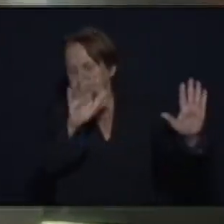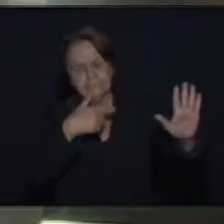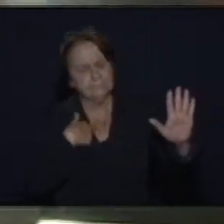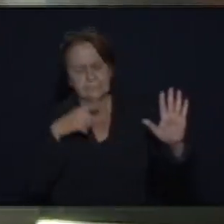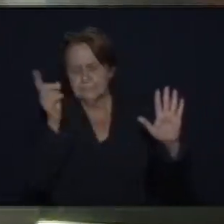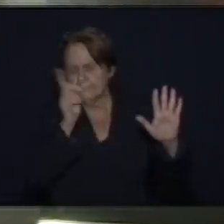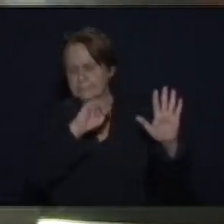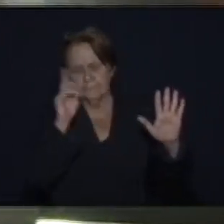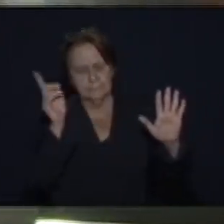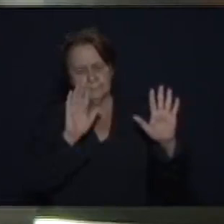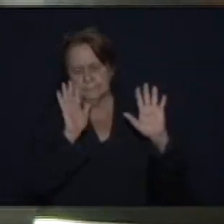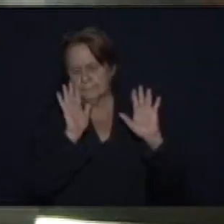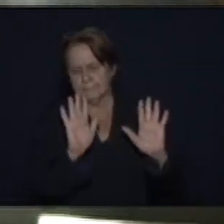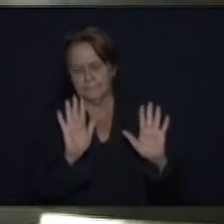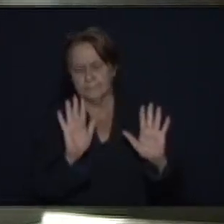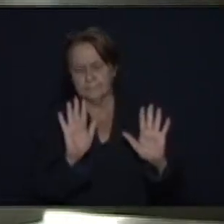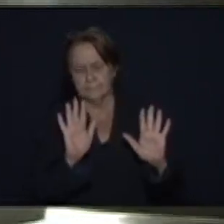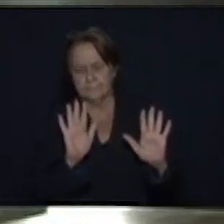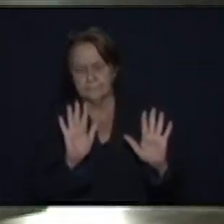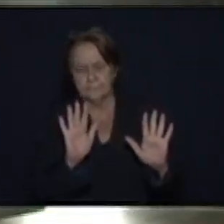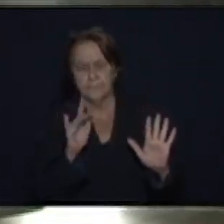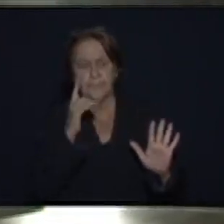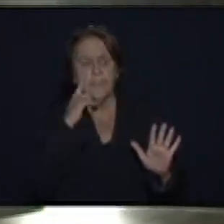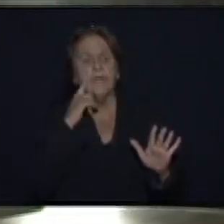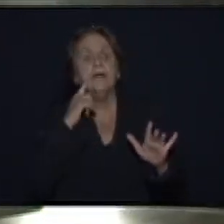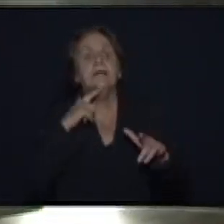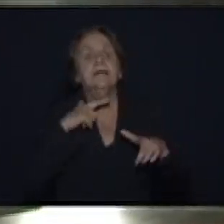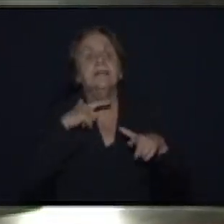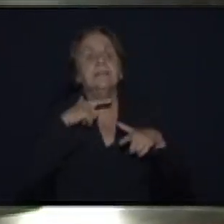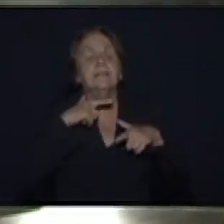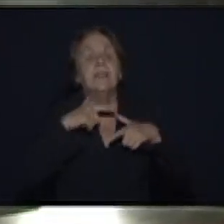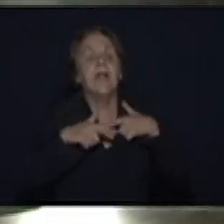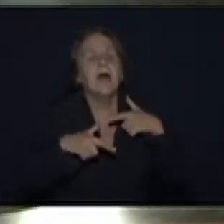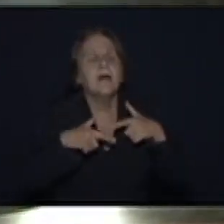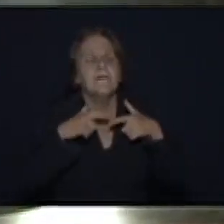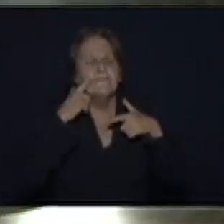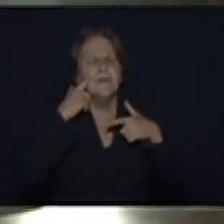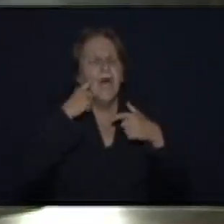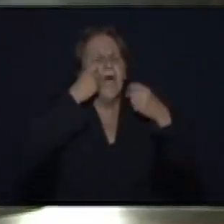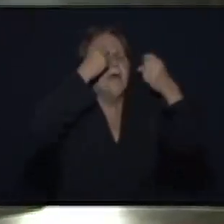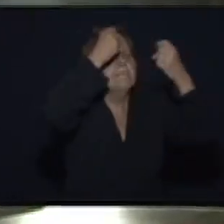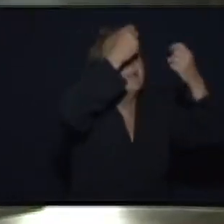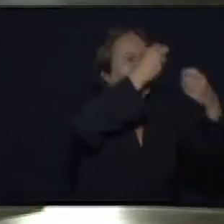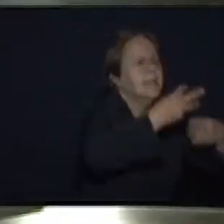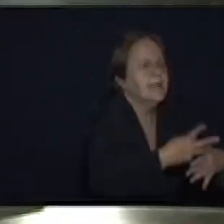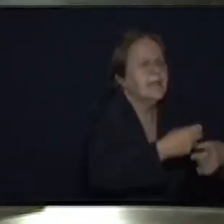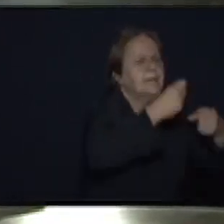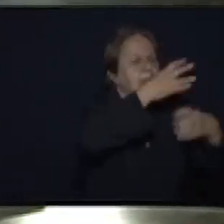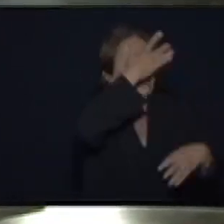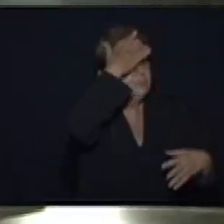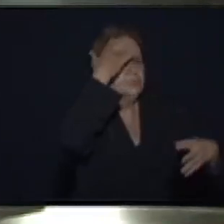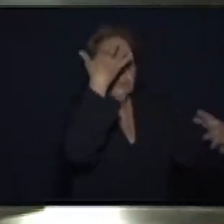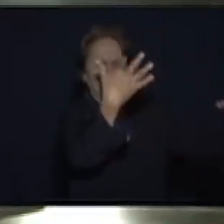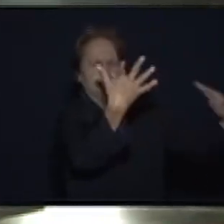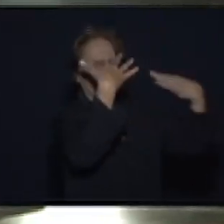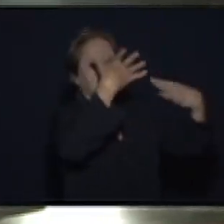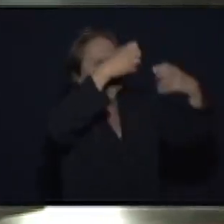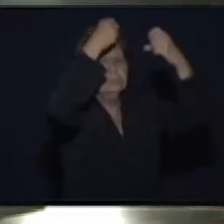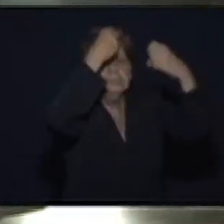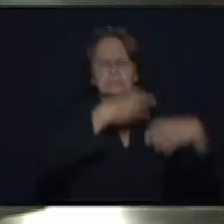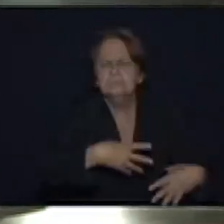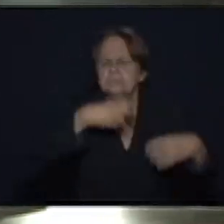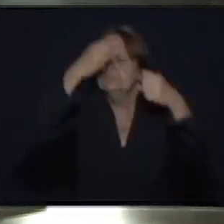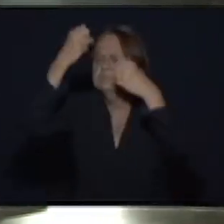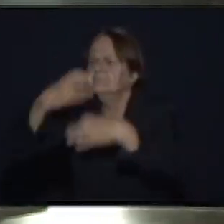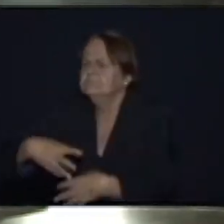negativo o e começou então trabalho de explicação para as pessoas que Porque que as pessoas entenderam tão rápido RV